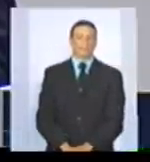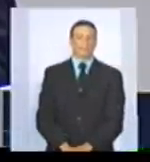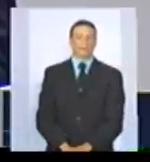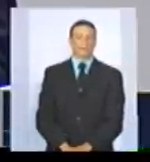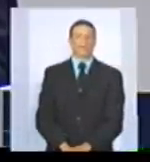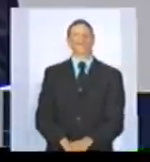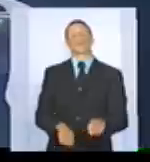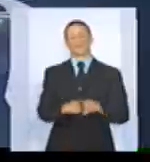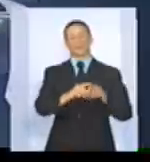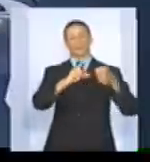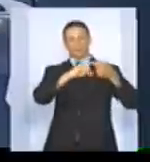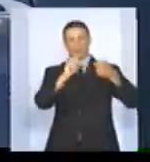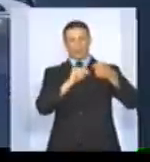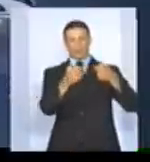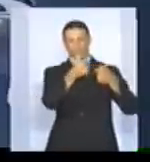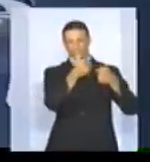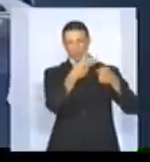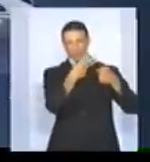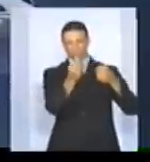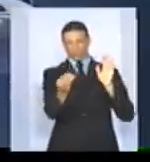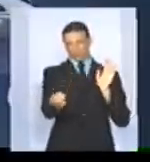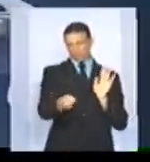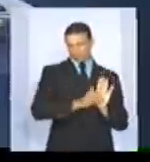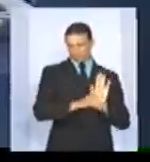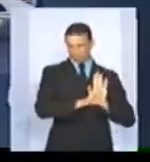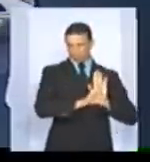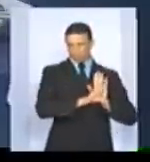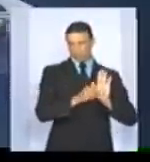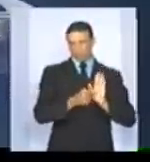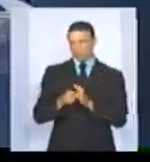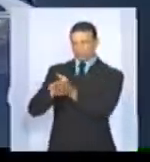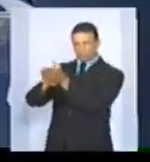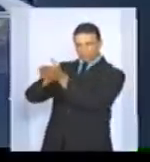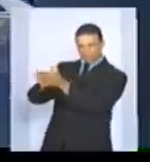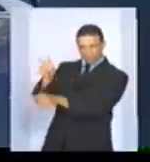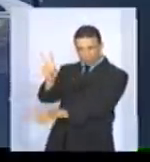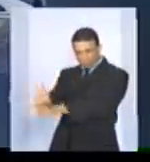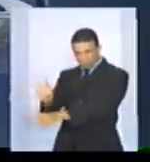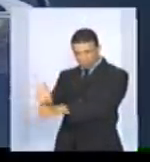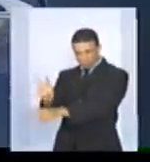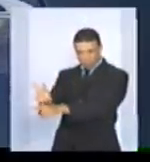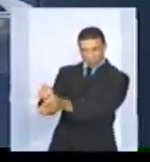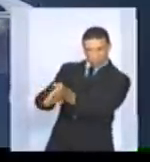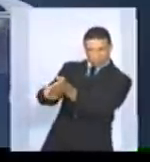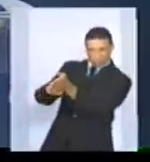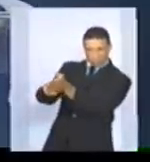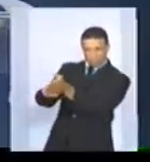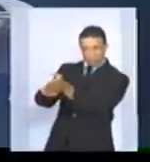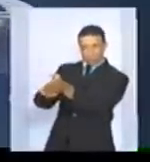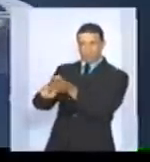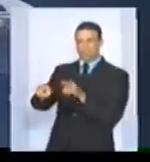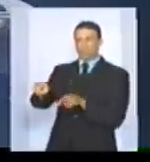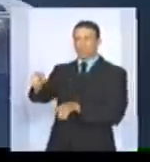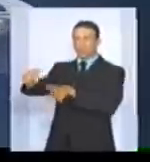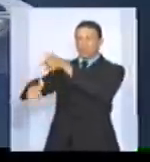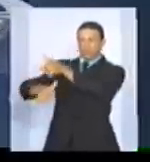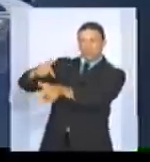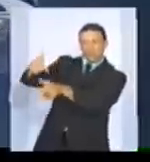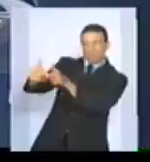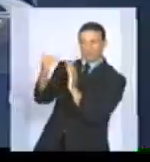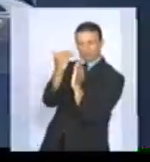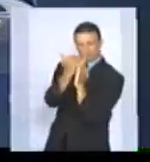O artigo 13 da lei confere assim o poder de fiscalizar o cumprimento das obrigações impostas às atividades de